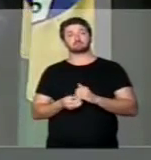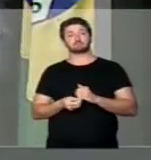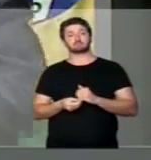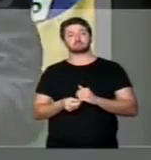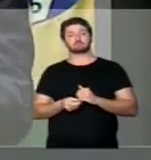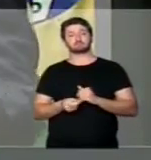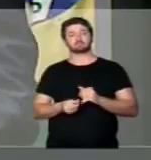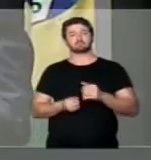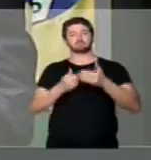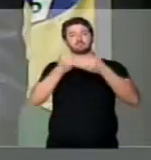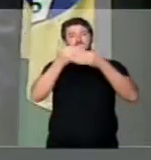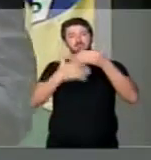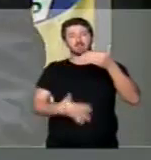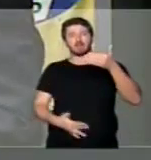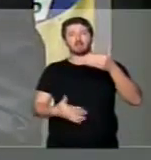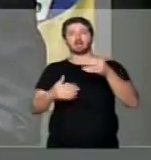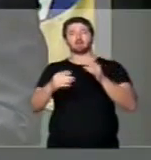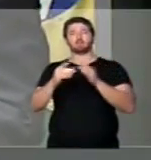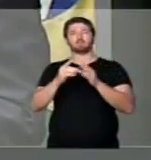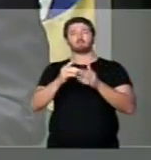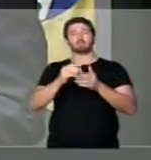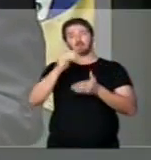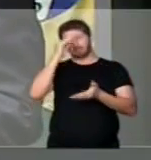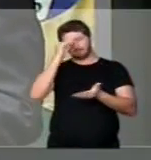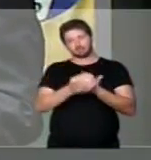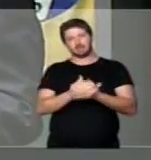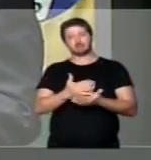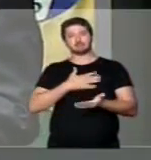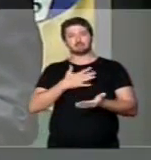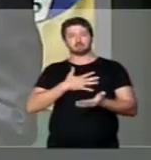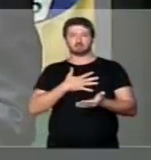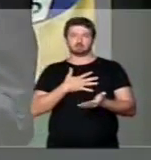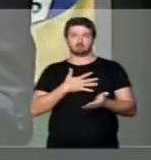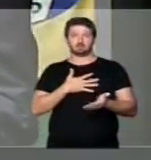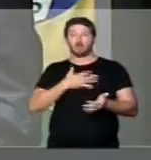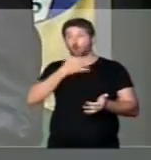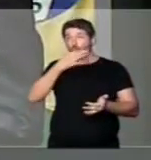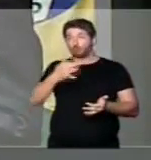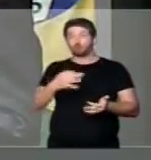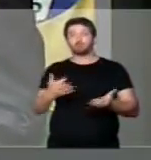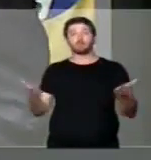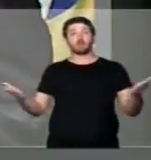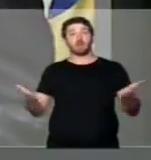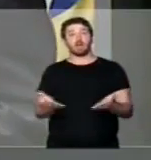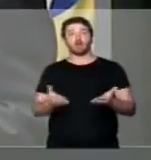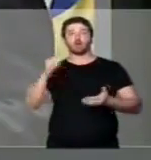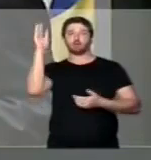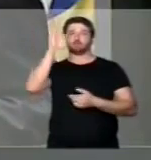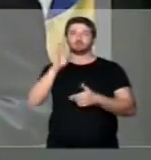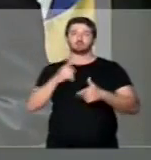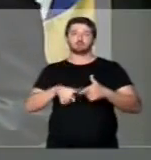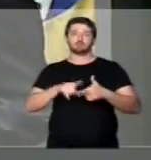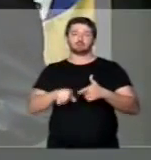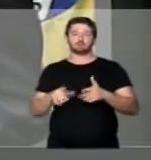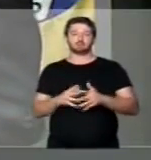uma dissertação sobre a minha visão do momento que o país atravessa.